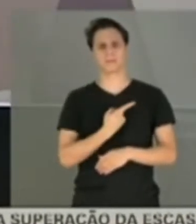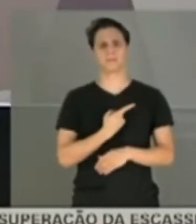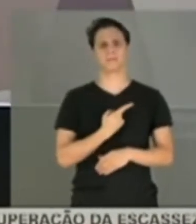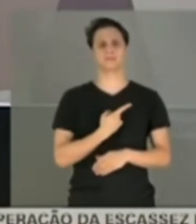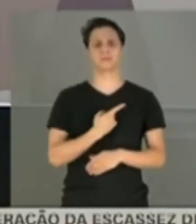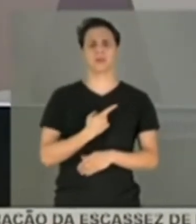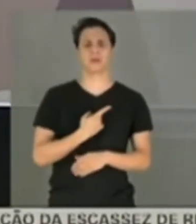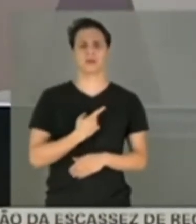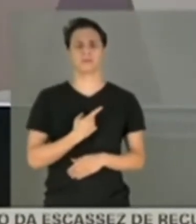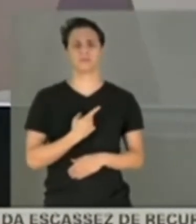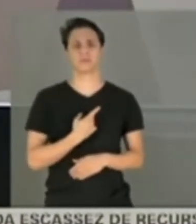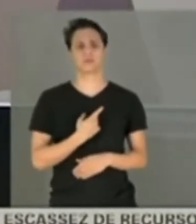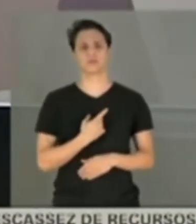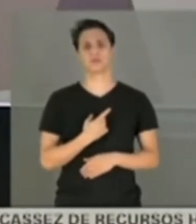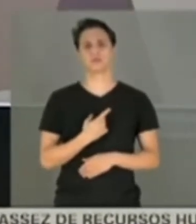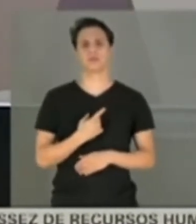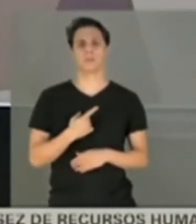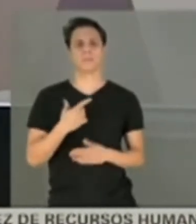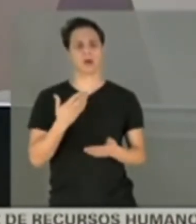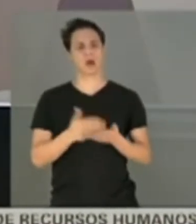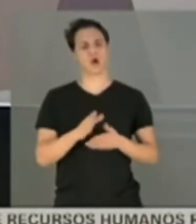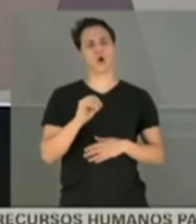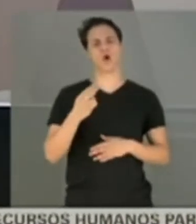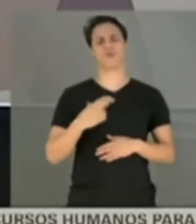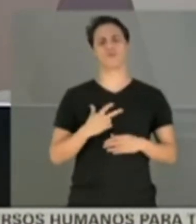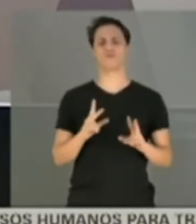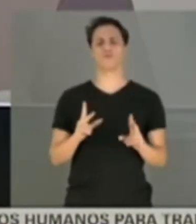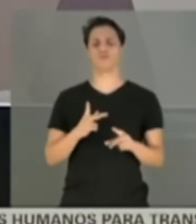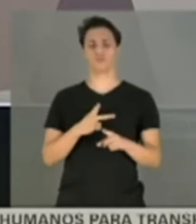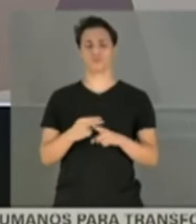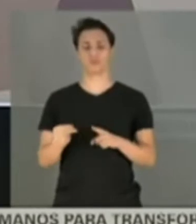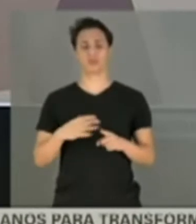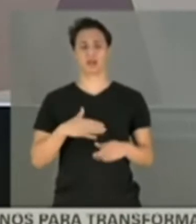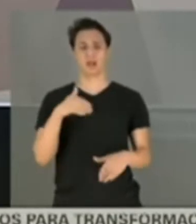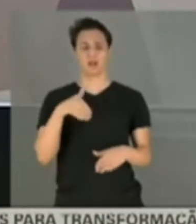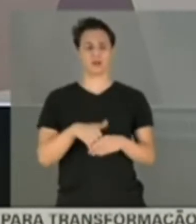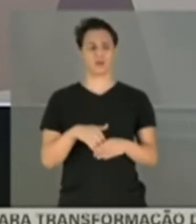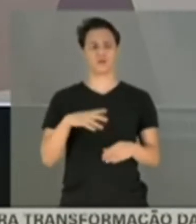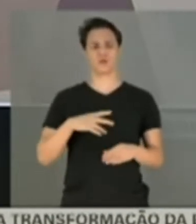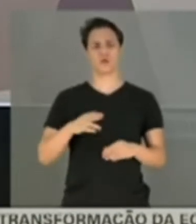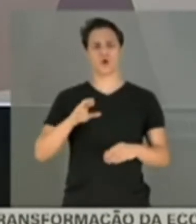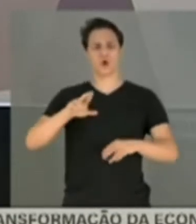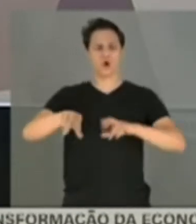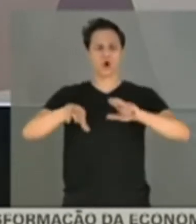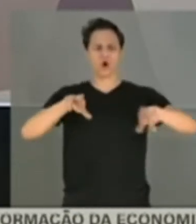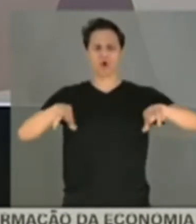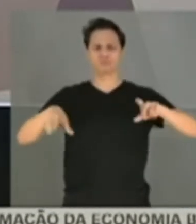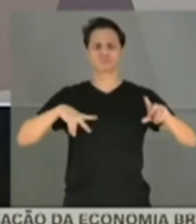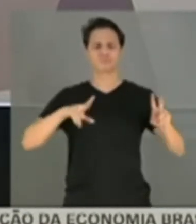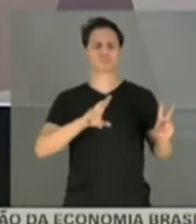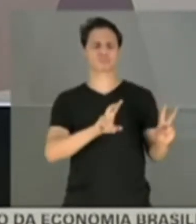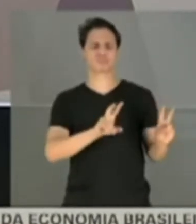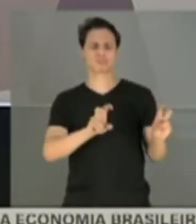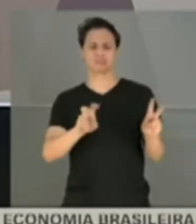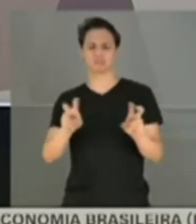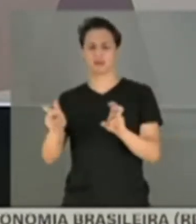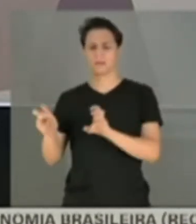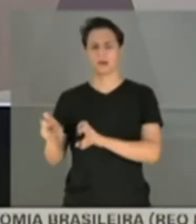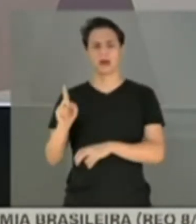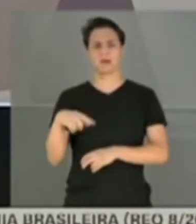eleição, se questione isso no momento em que temos outros temas mais importantes para tratar na